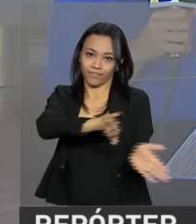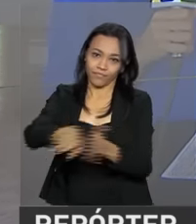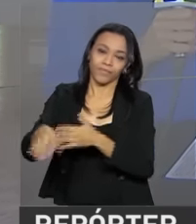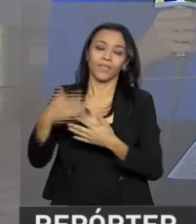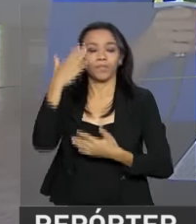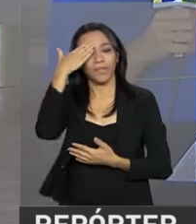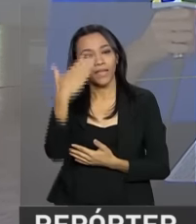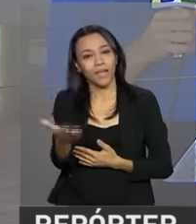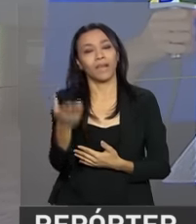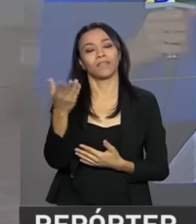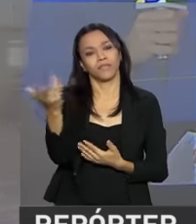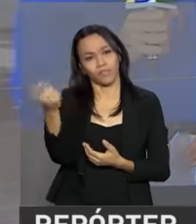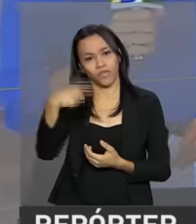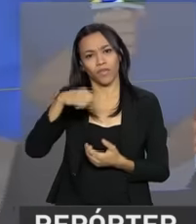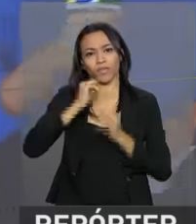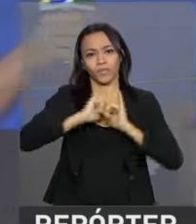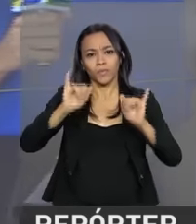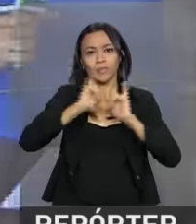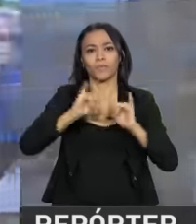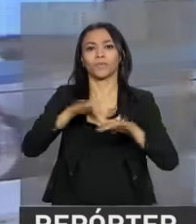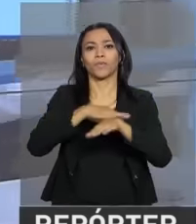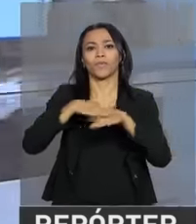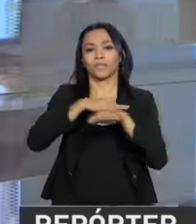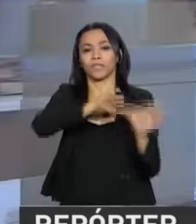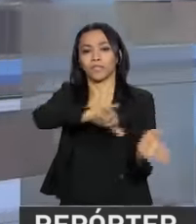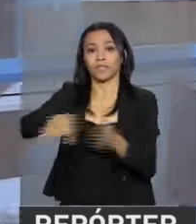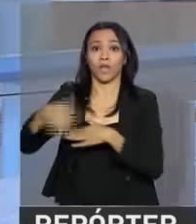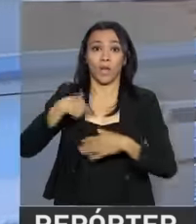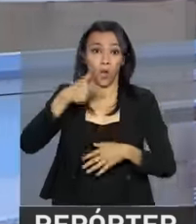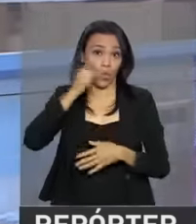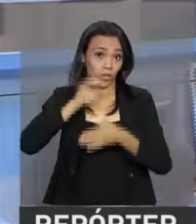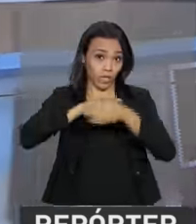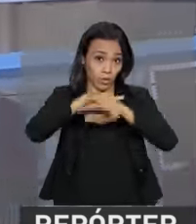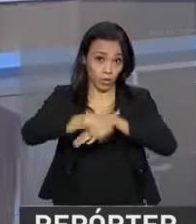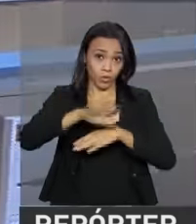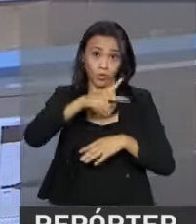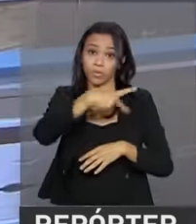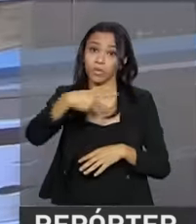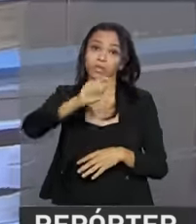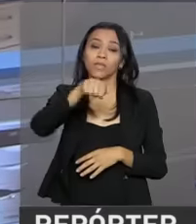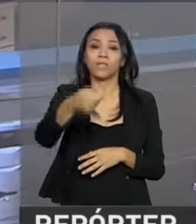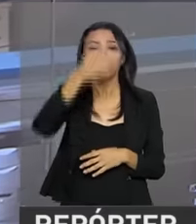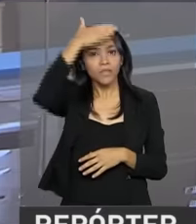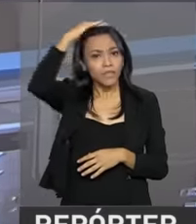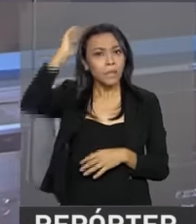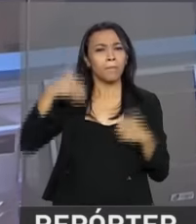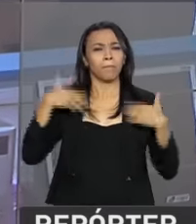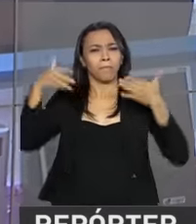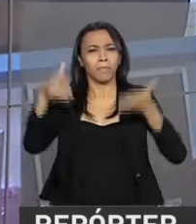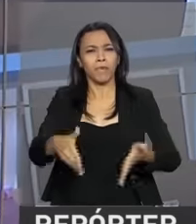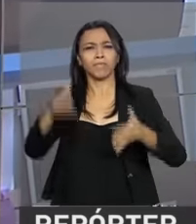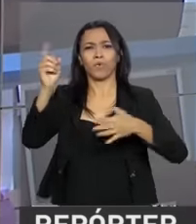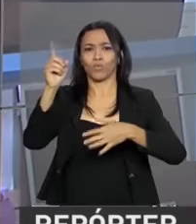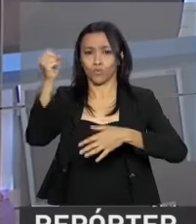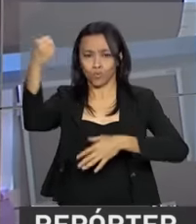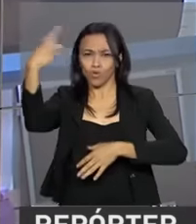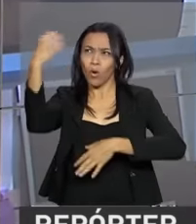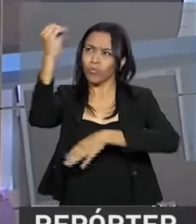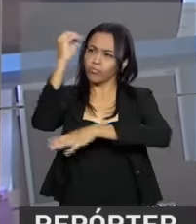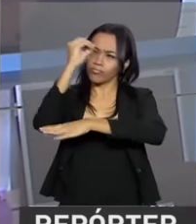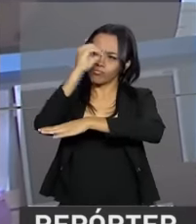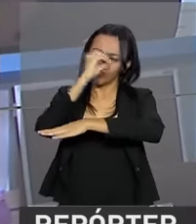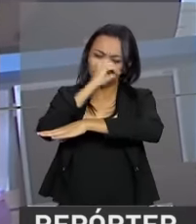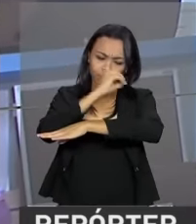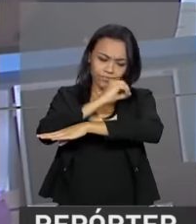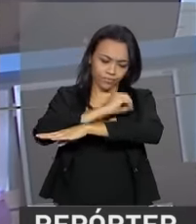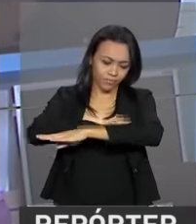Daqui a pouco a gente volta a conversar. E ontem à noite, o presidente em exercício, Michel Temer, participou da parada após o pôr do sol. A cerimônia